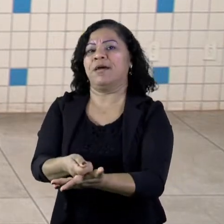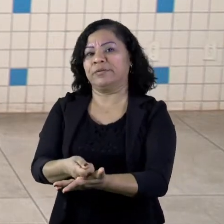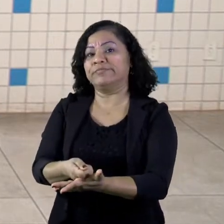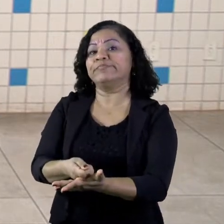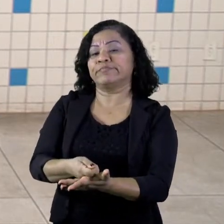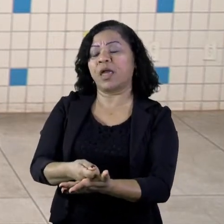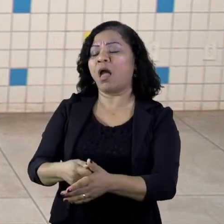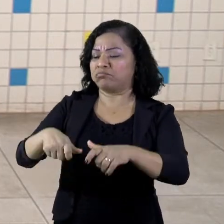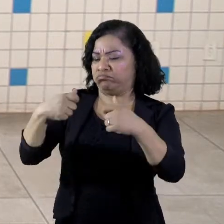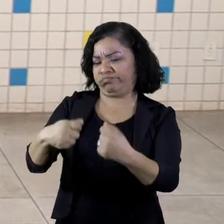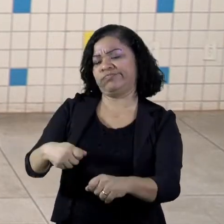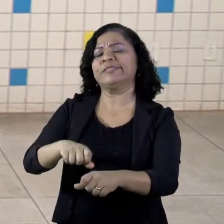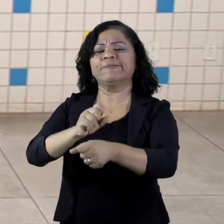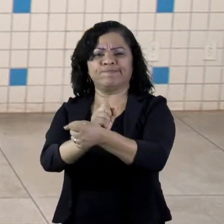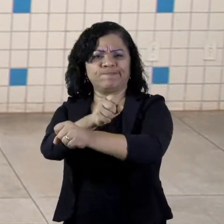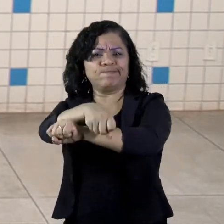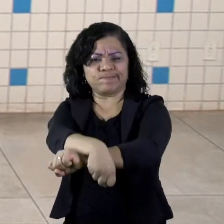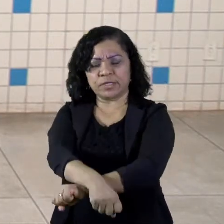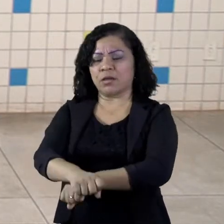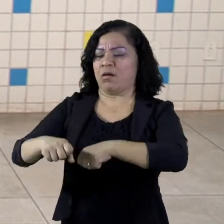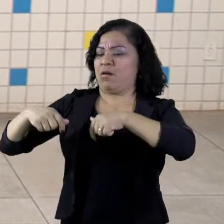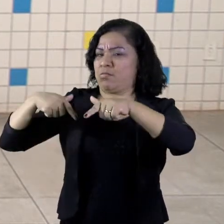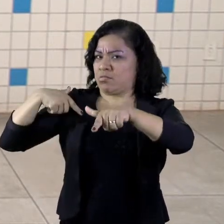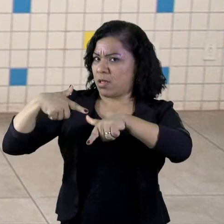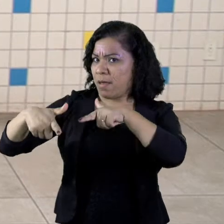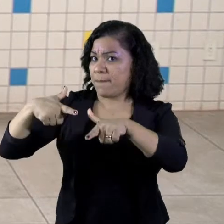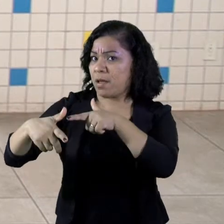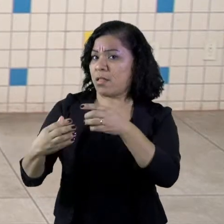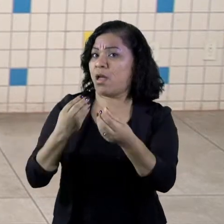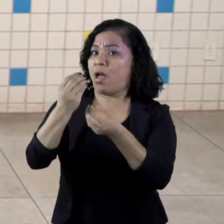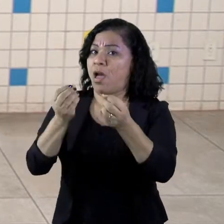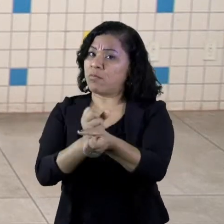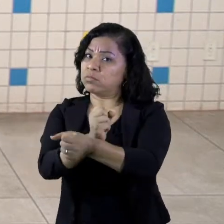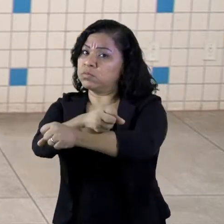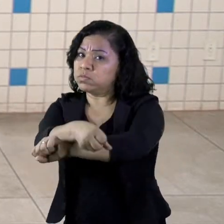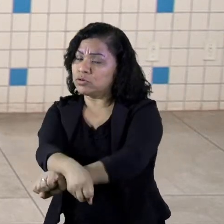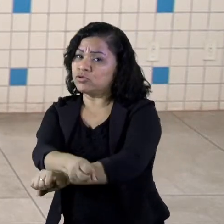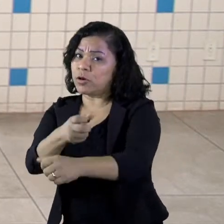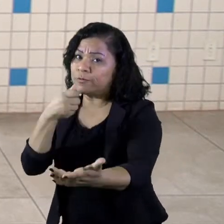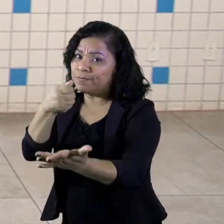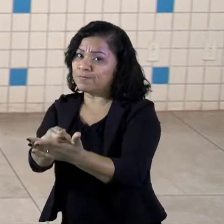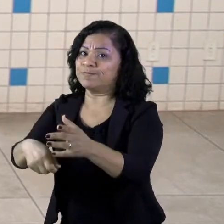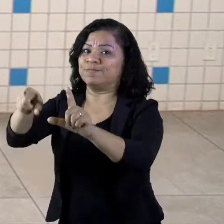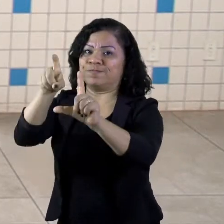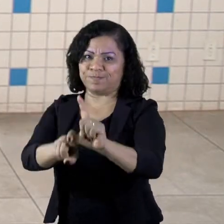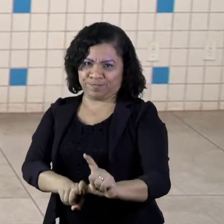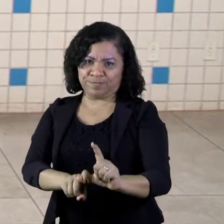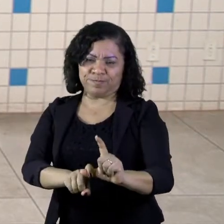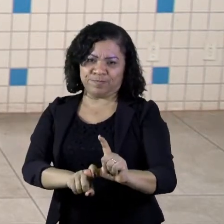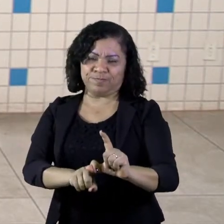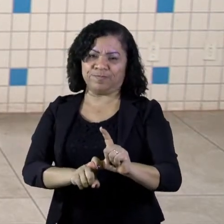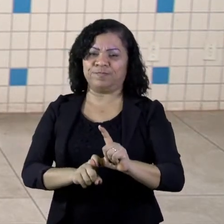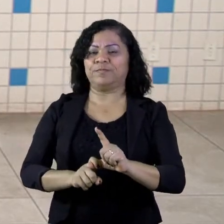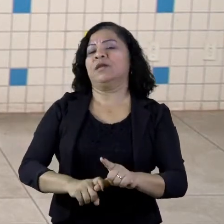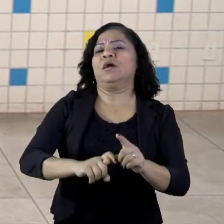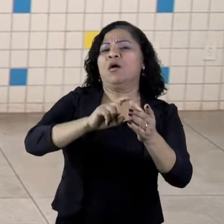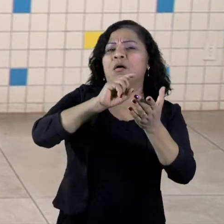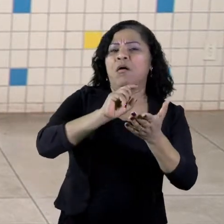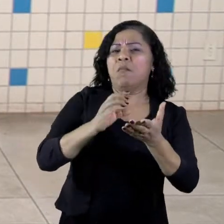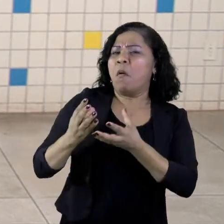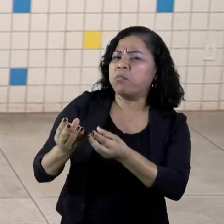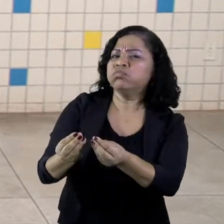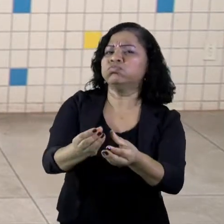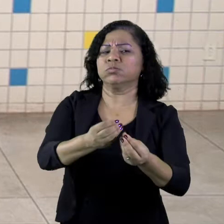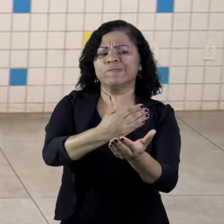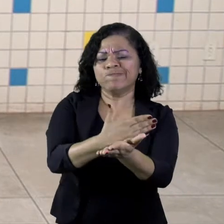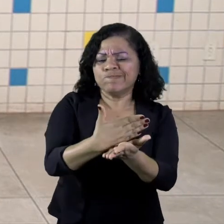ser escravizado, trabalhar como escravo para pagar aquela dívida. Muitas vezes ele começava